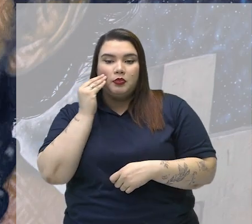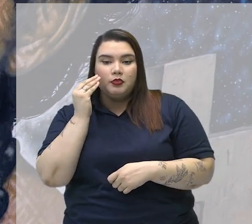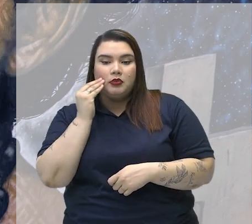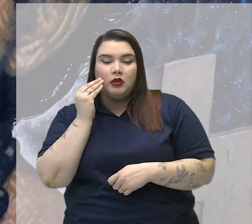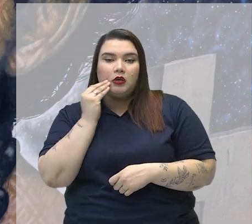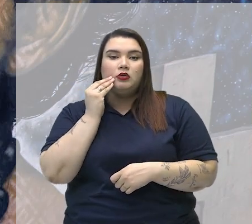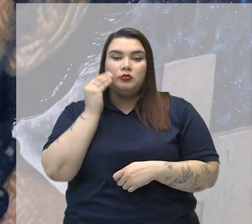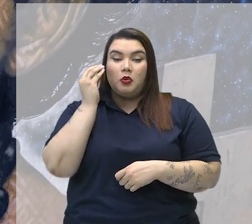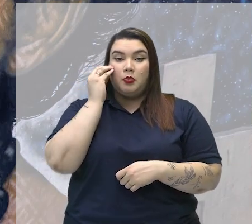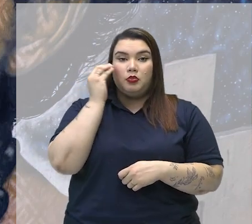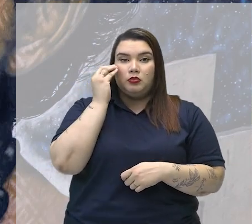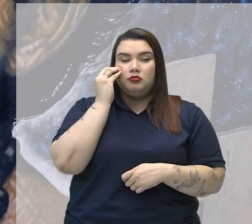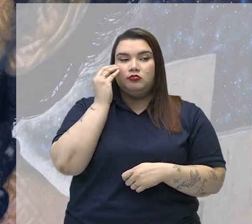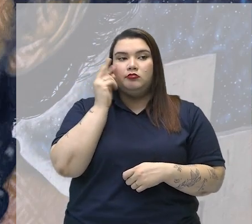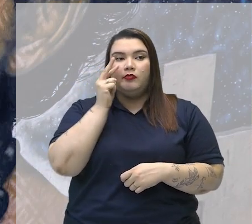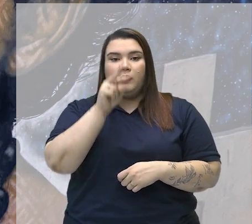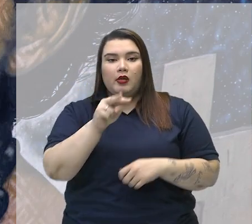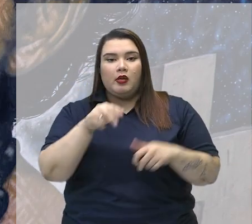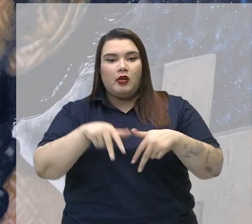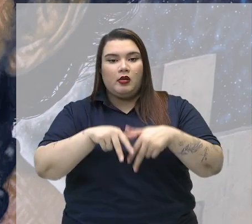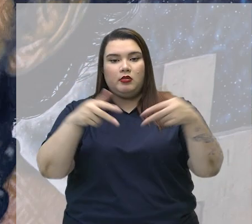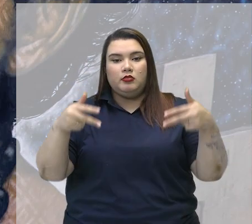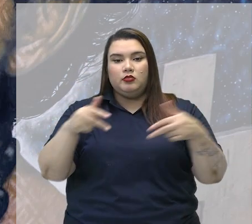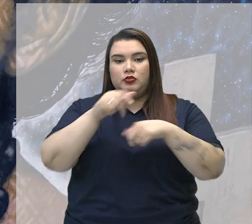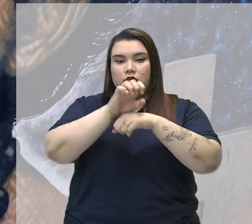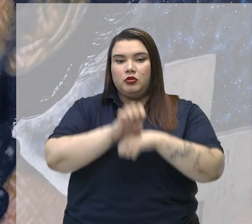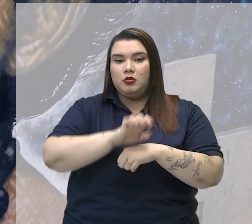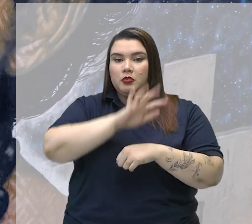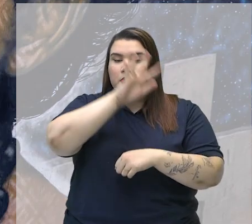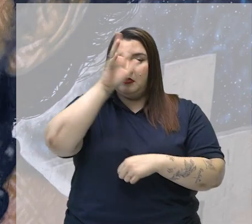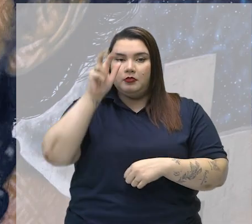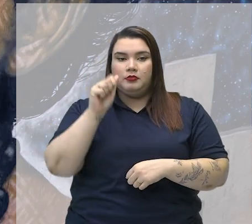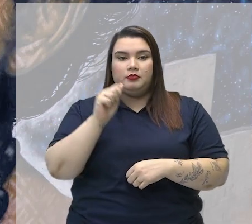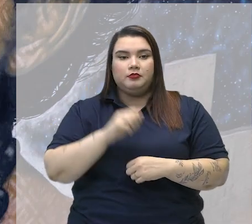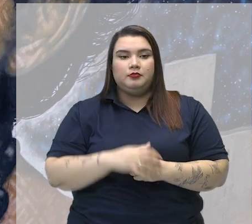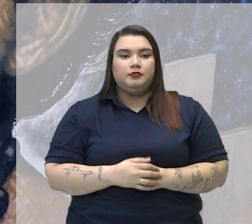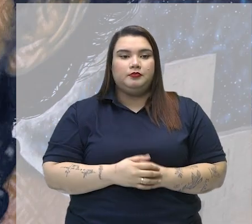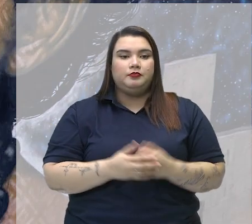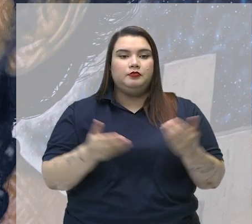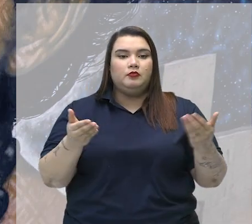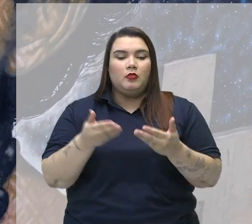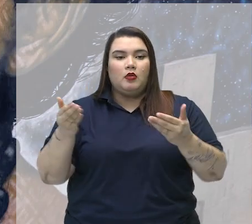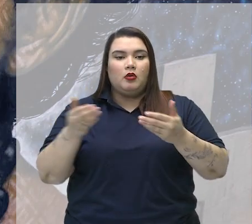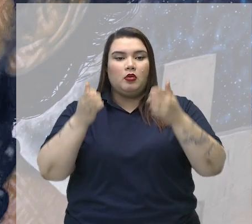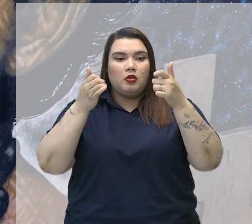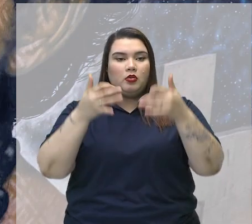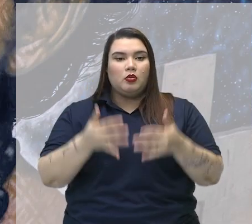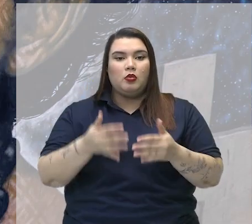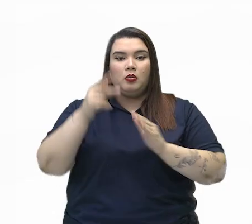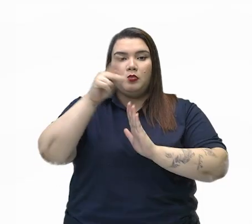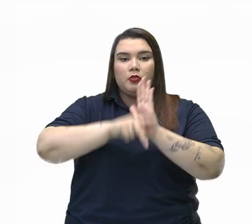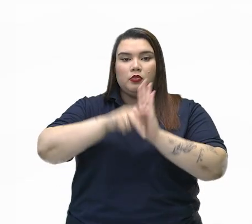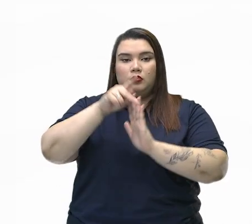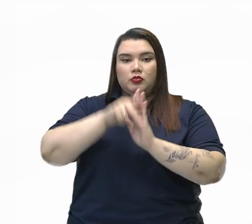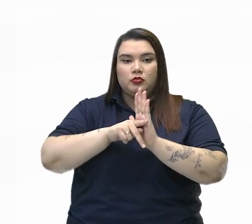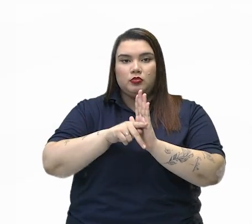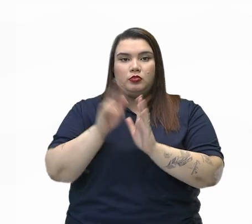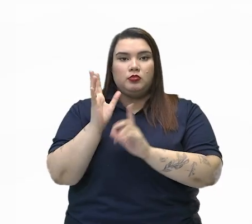oportunidade de observar aqui as etnias do estado do Amazonas. Vamos falar agora sobre os